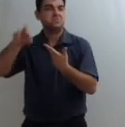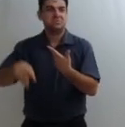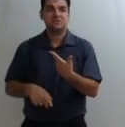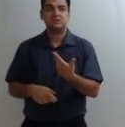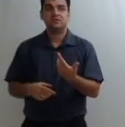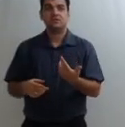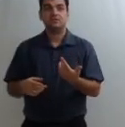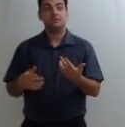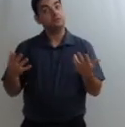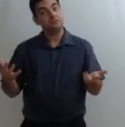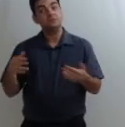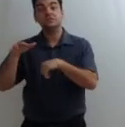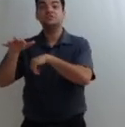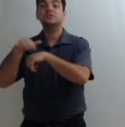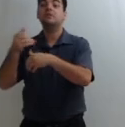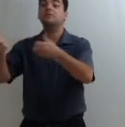ilegalidade